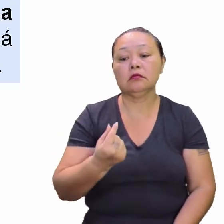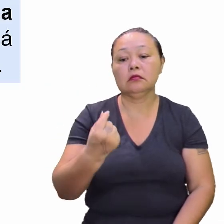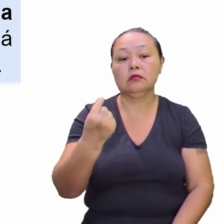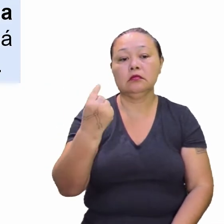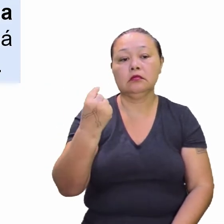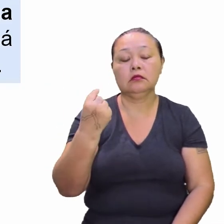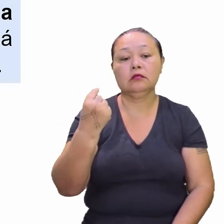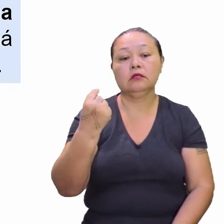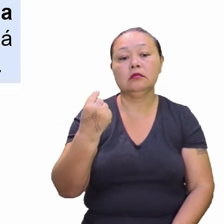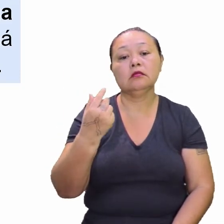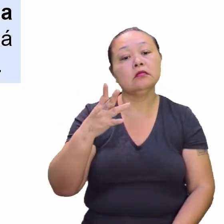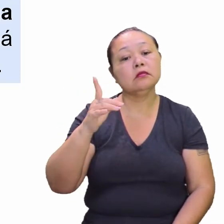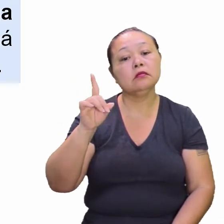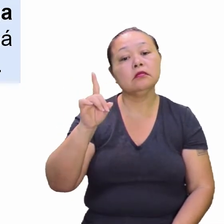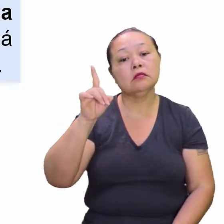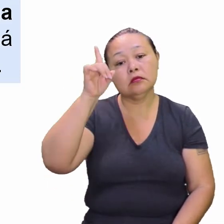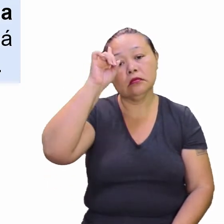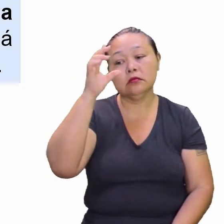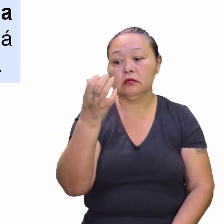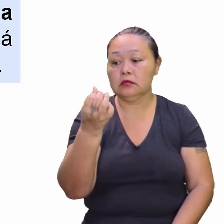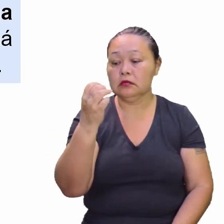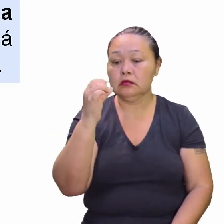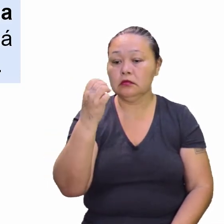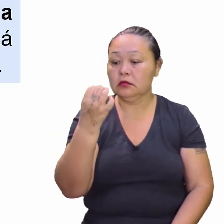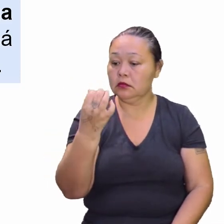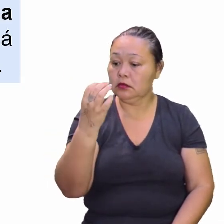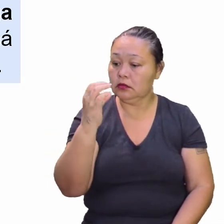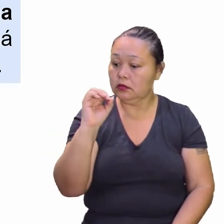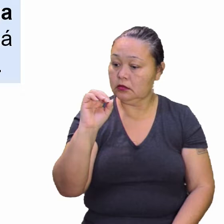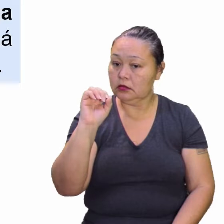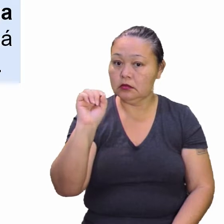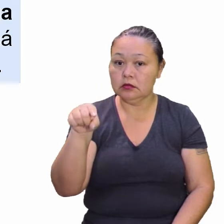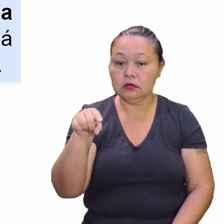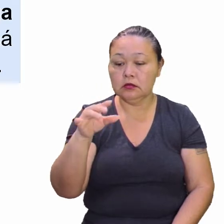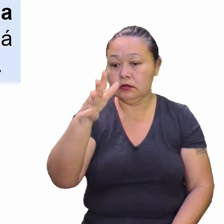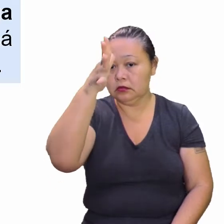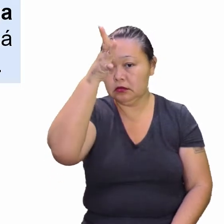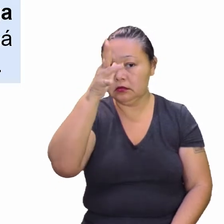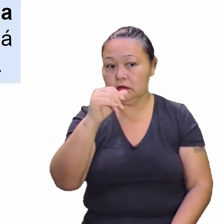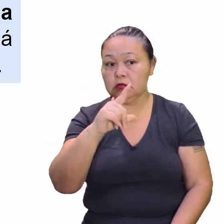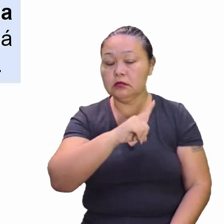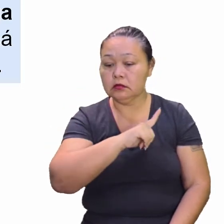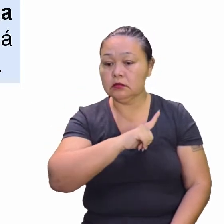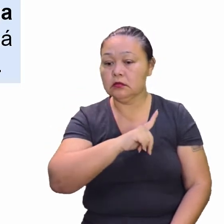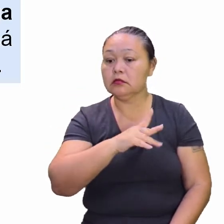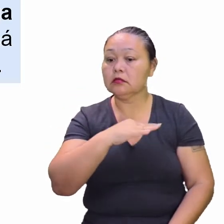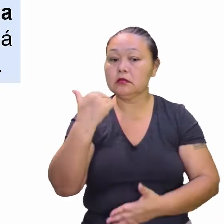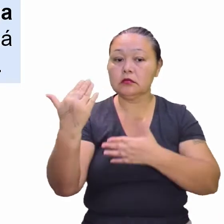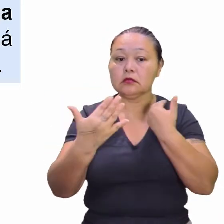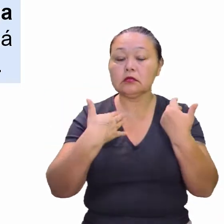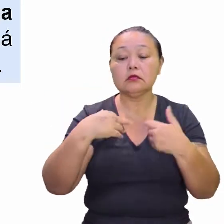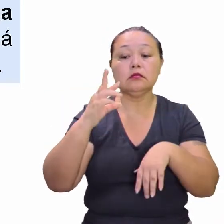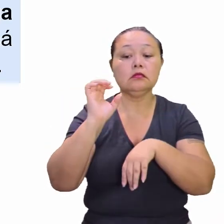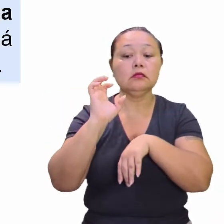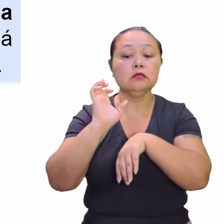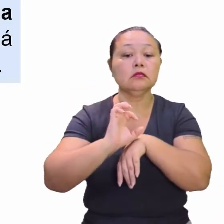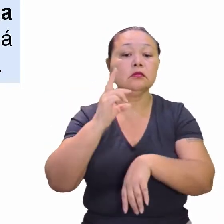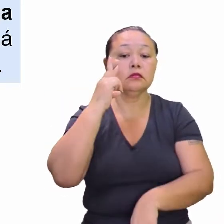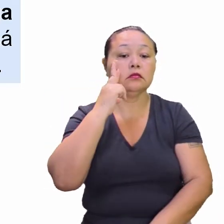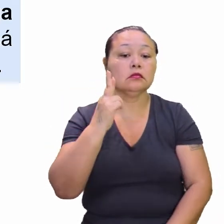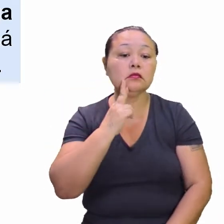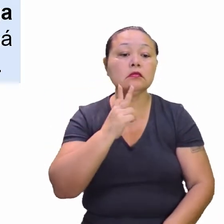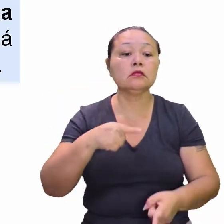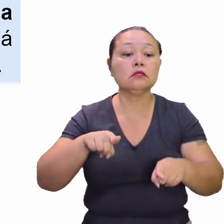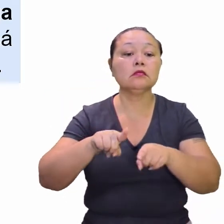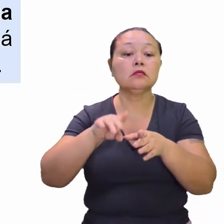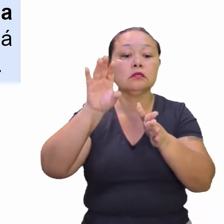economia. Diariamente, 60 mil frangos são abatidos em Rondônia. Cacoal, Pimenta